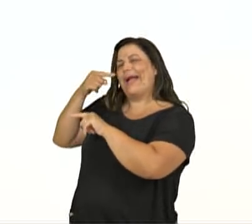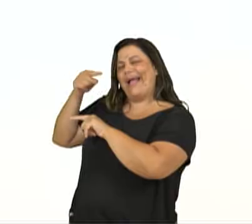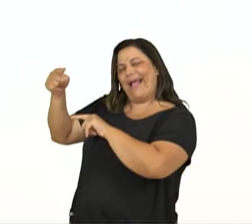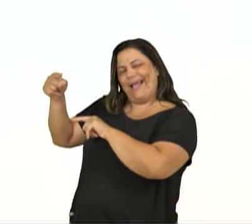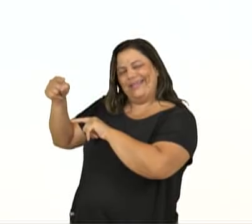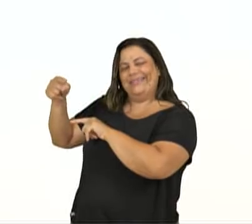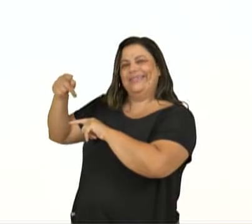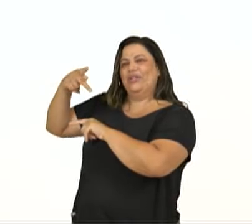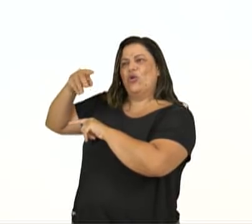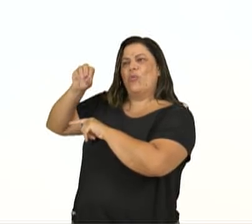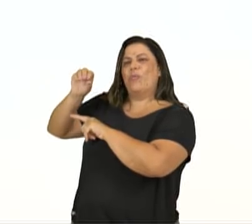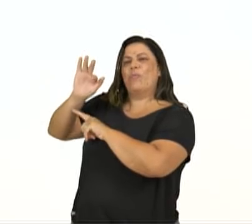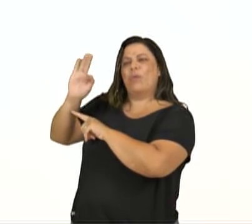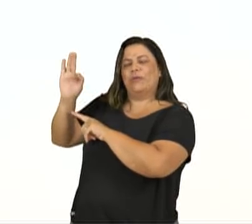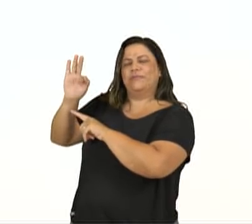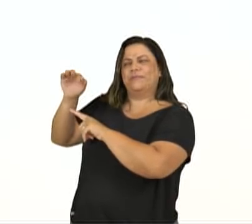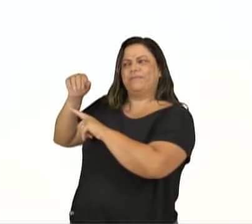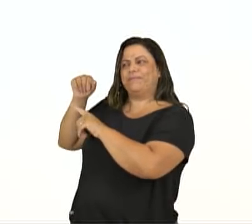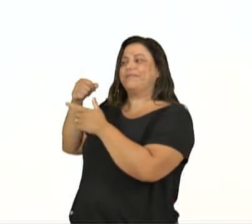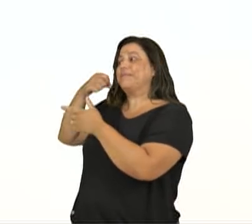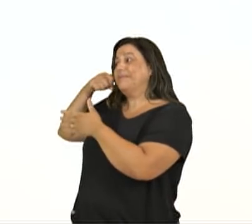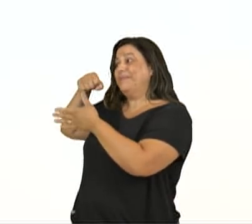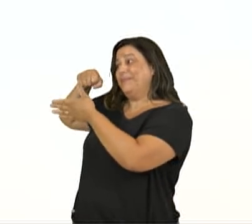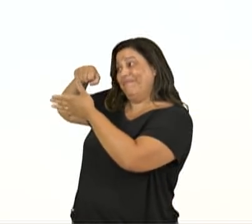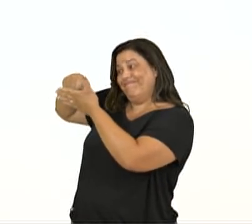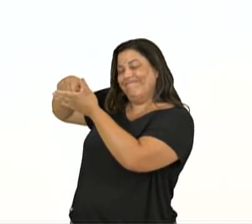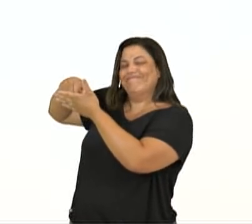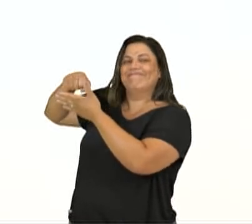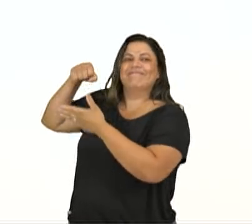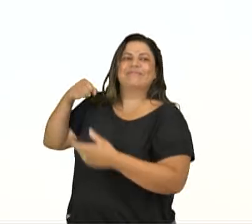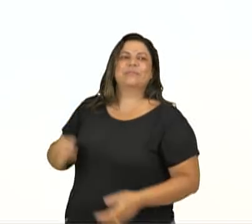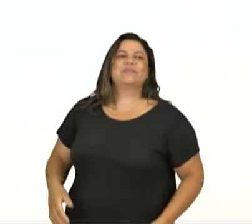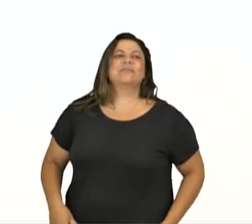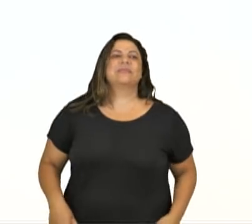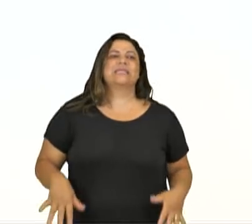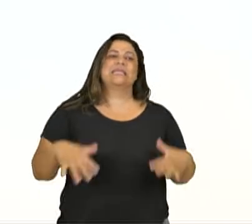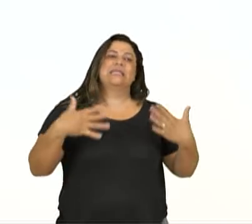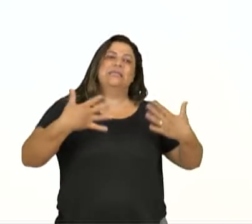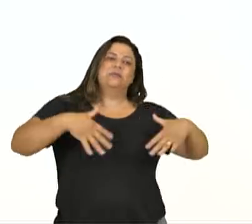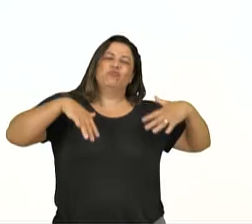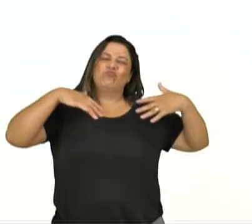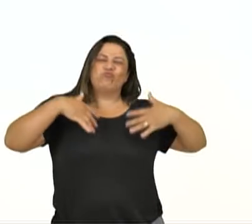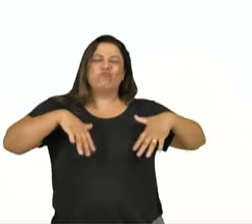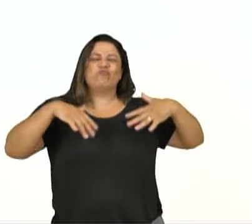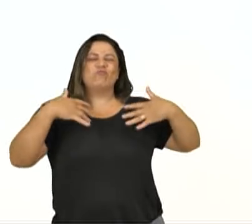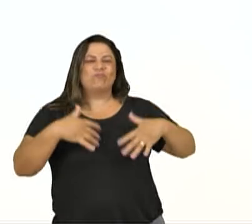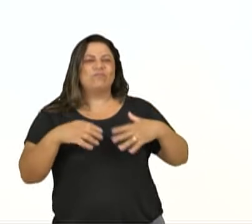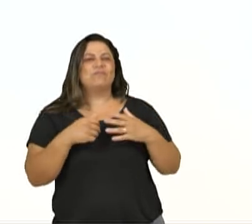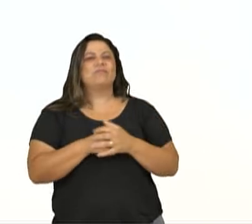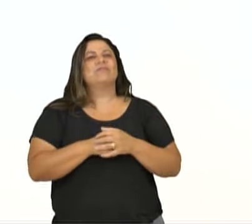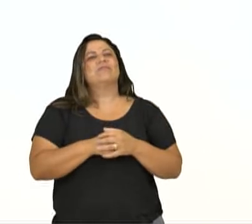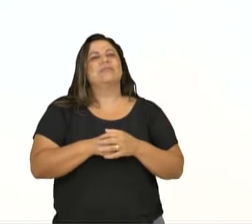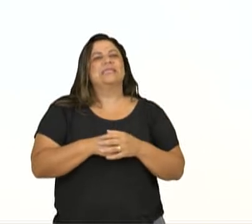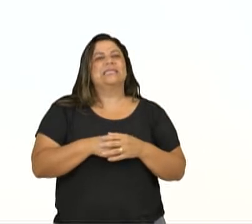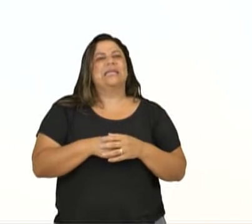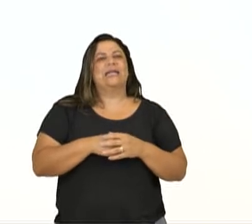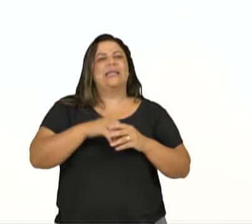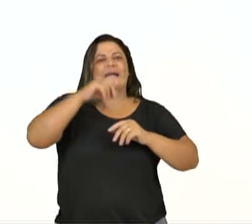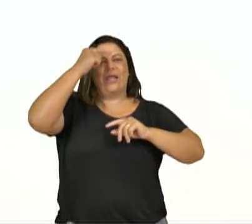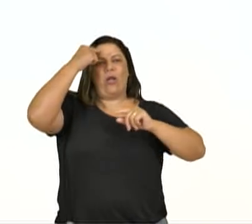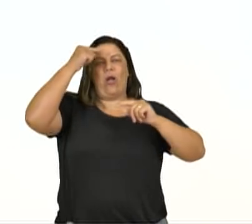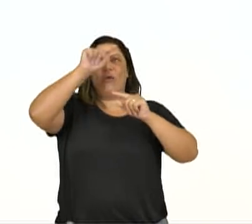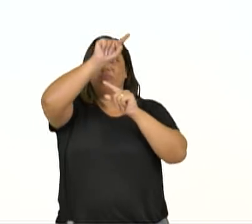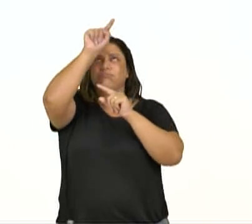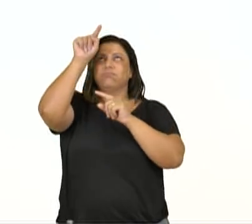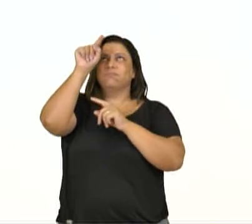pof, né, indicando que o Cebolinha provavelmente ali se deu mal, né? Aí aparece ele com ponto de